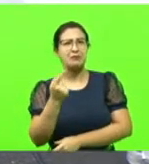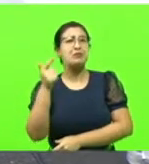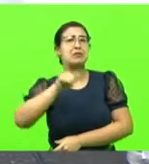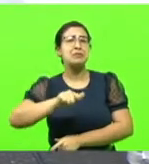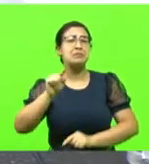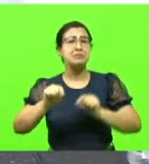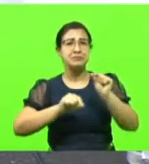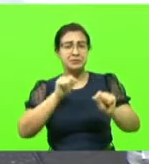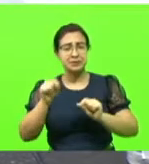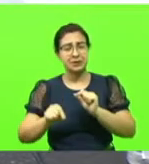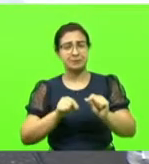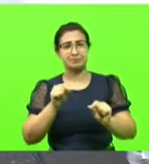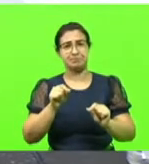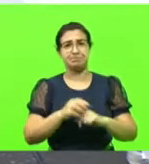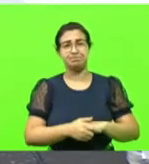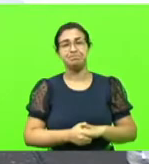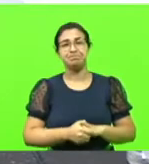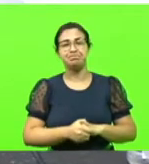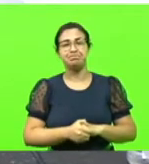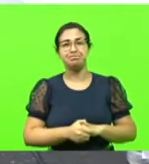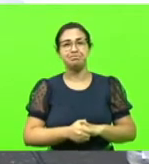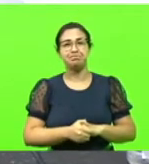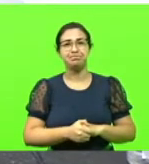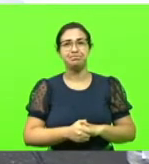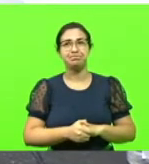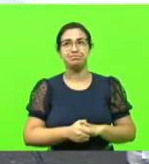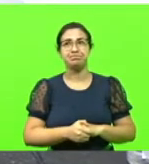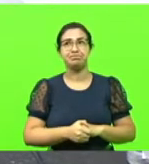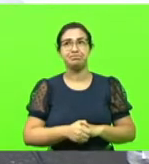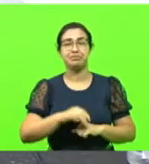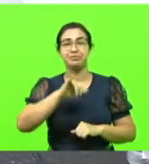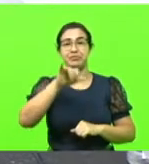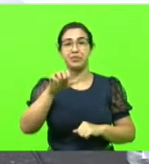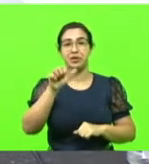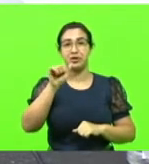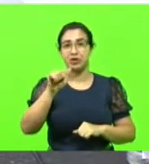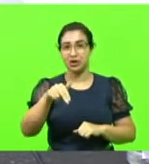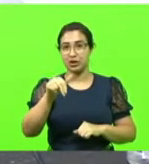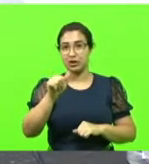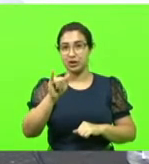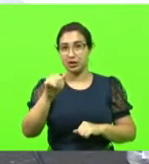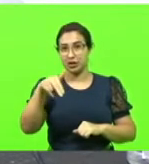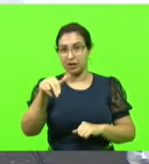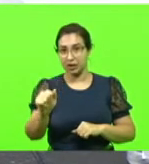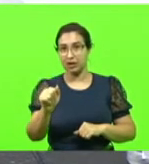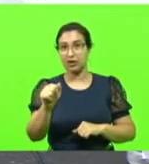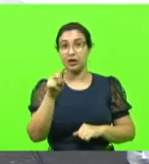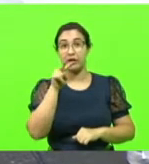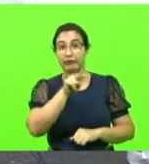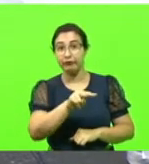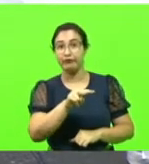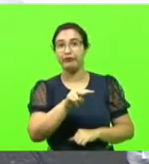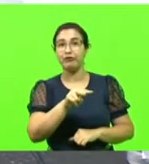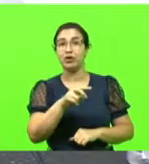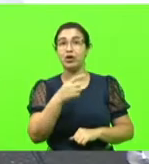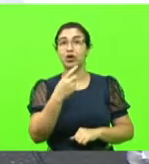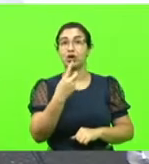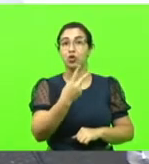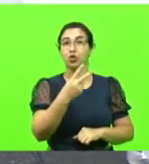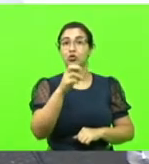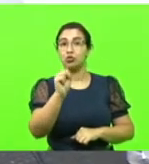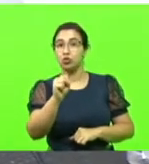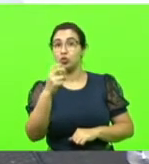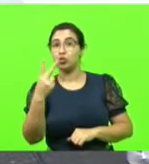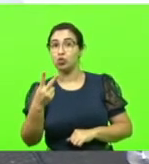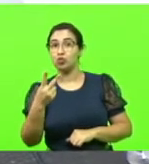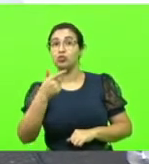deputado Márcio, lá no Genaína, vindo na 282, O queijo serrano está sendo vendido,